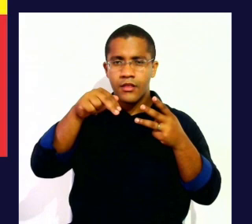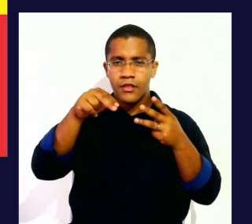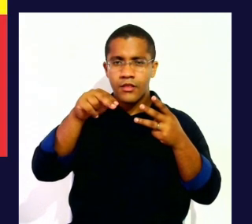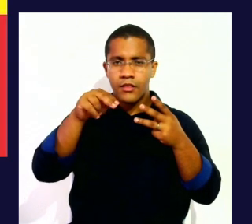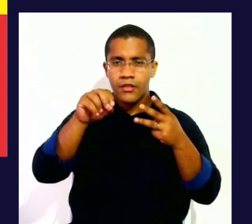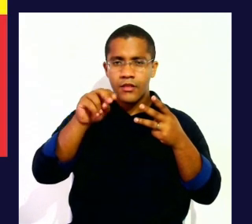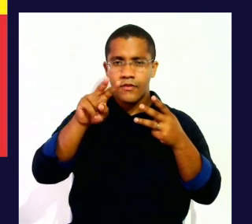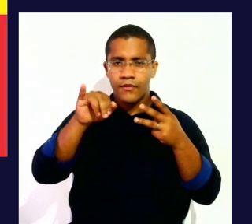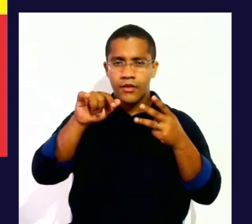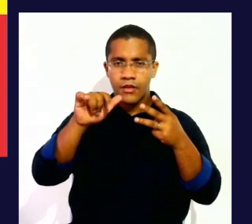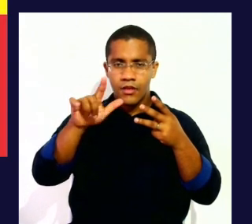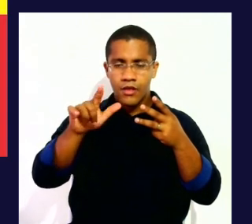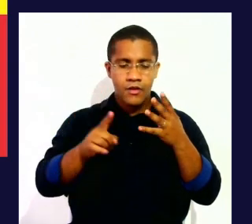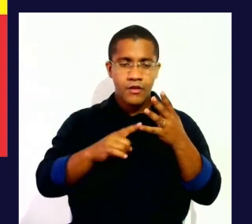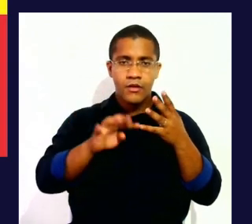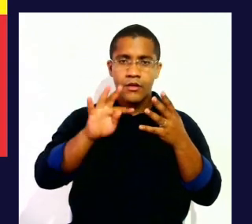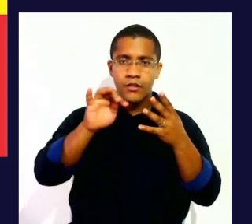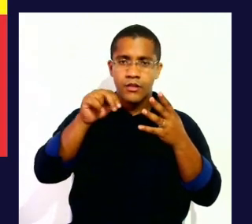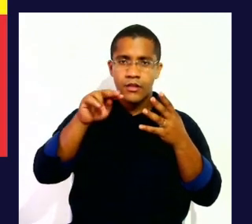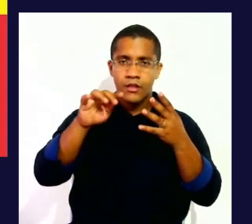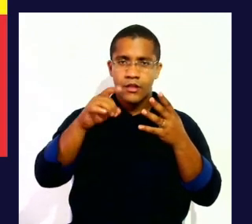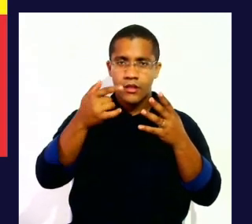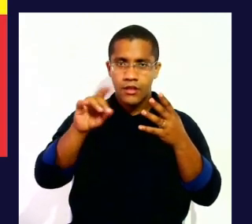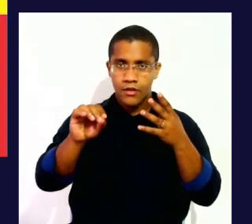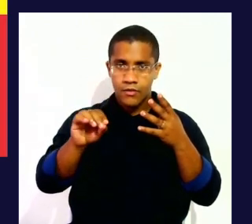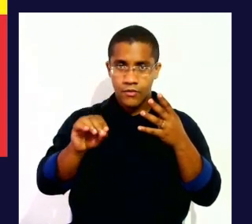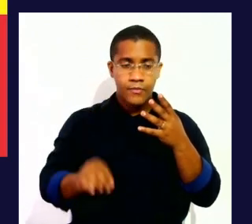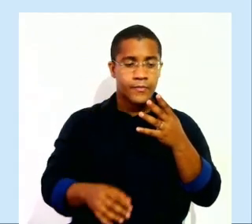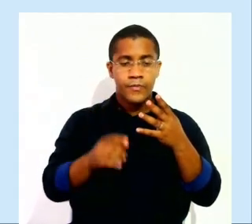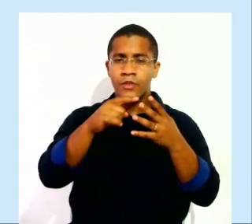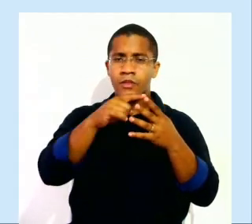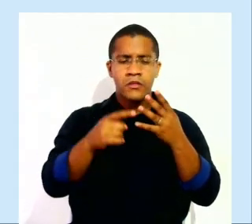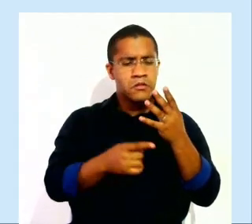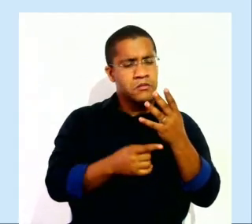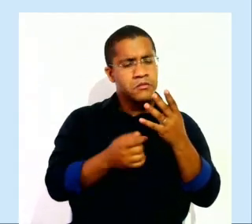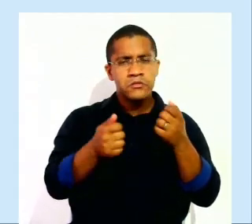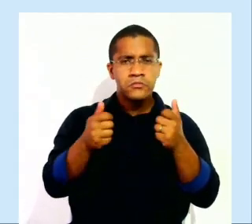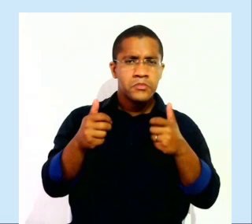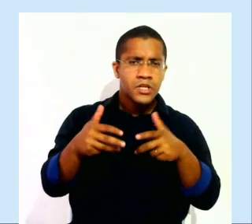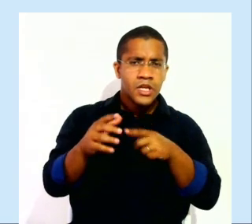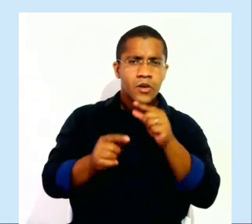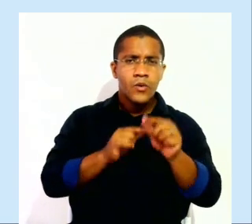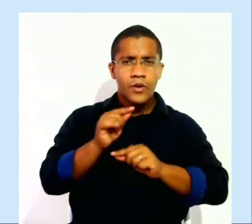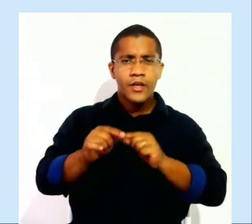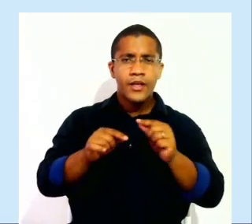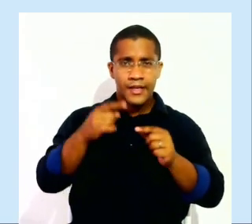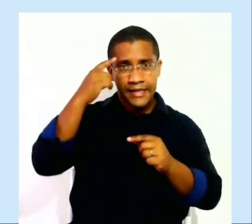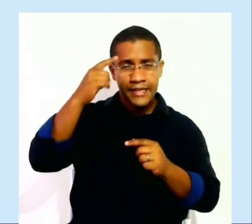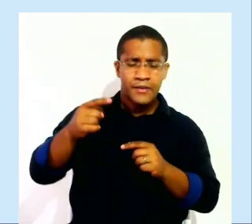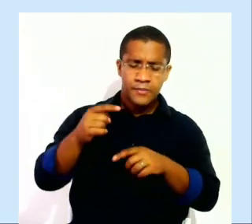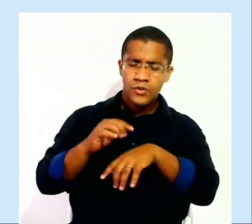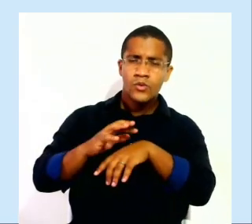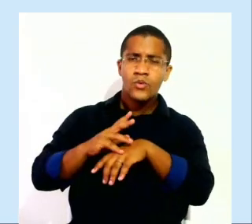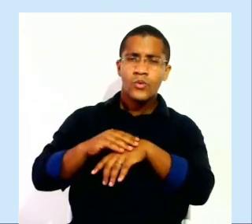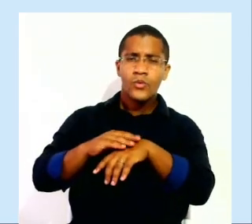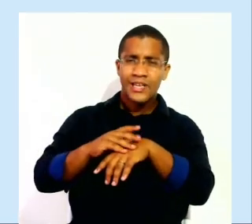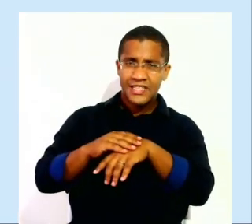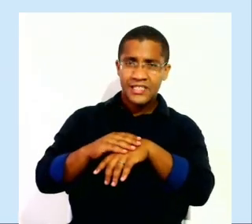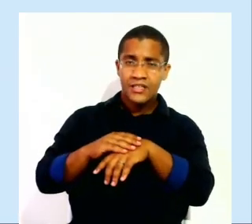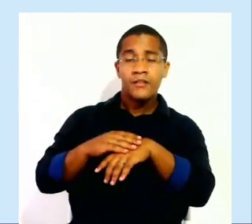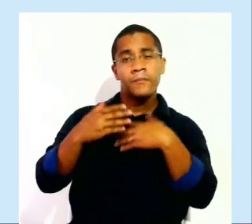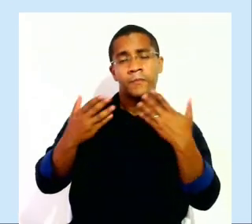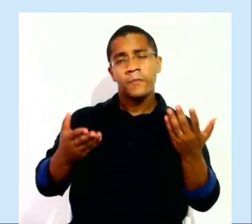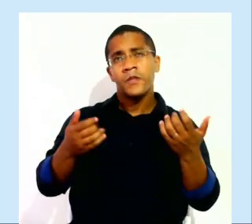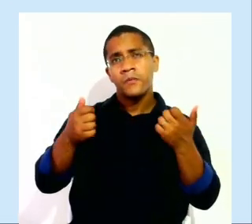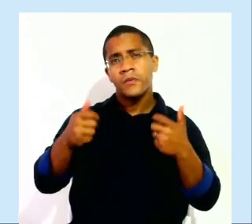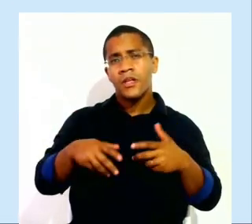tendões. E para falar um pouco sobre os componentes da nossa articulação, eu vou falar um pouco sobre uma doença que se